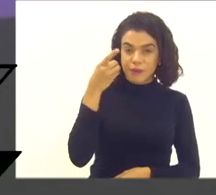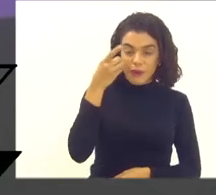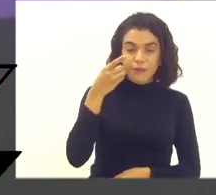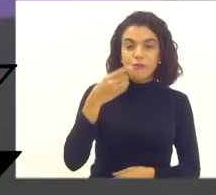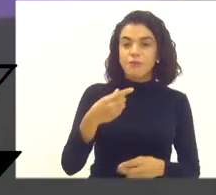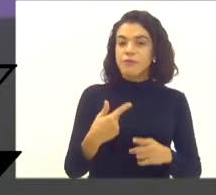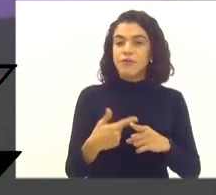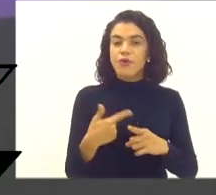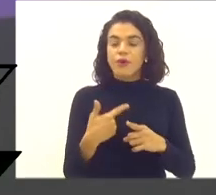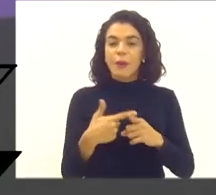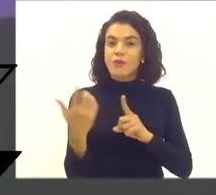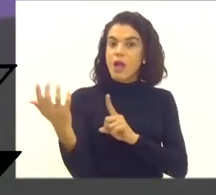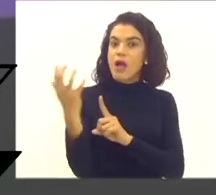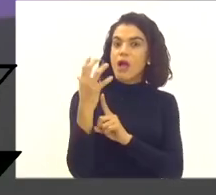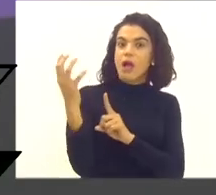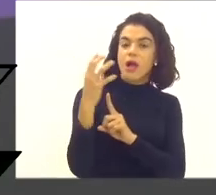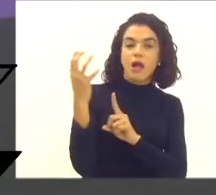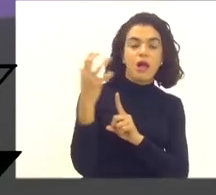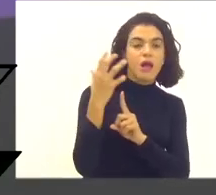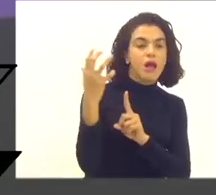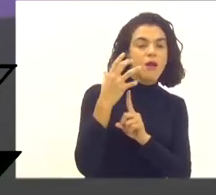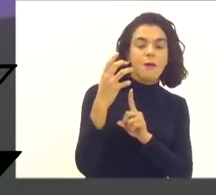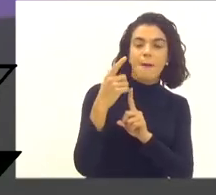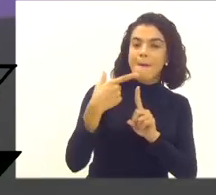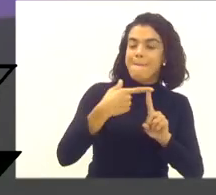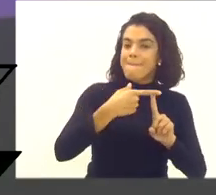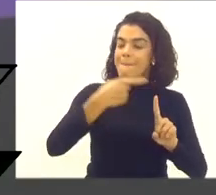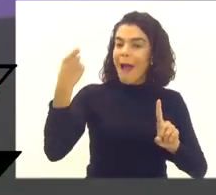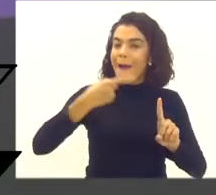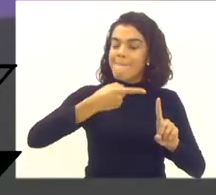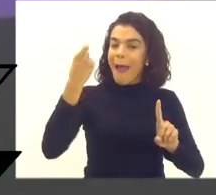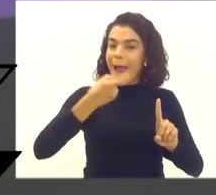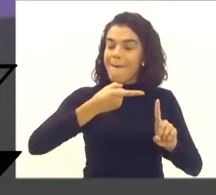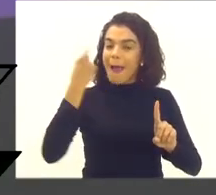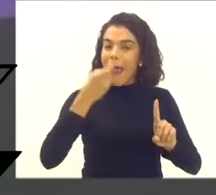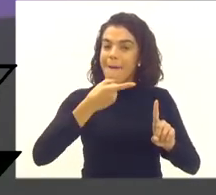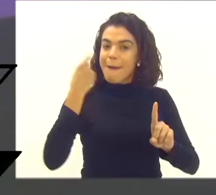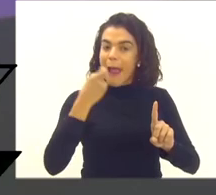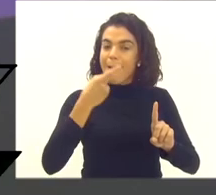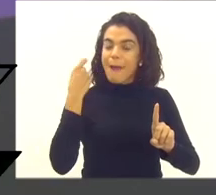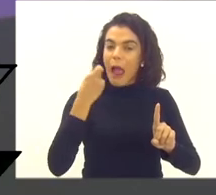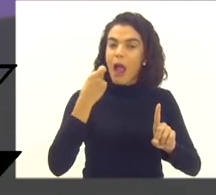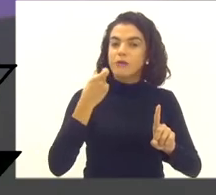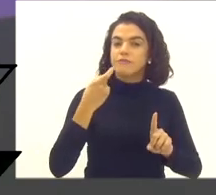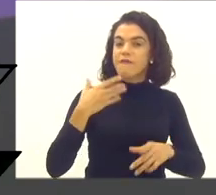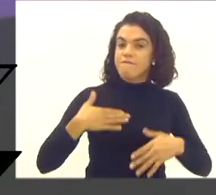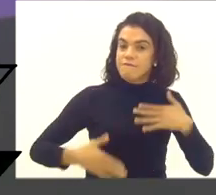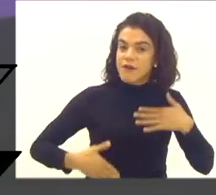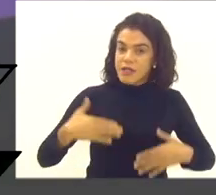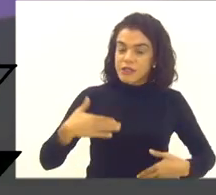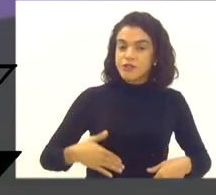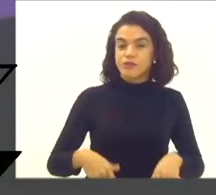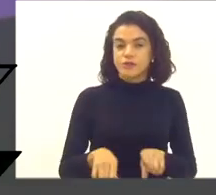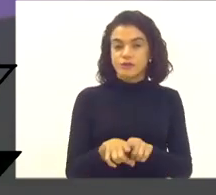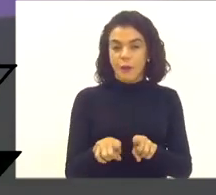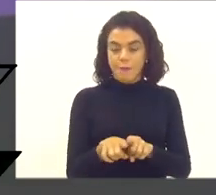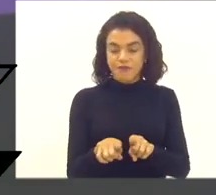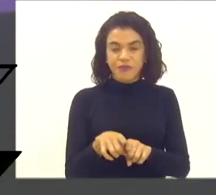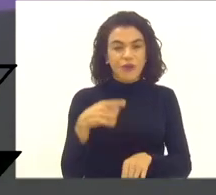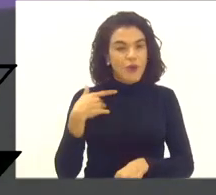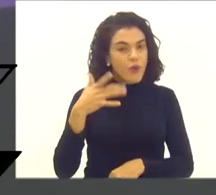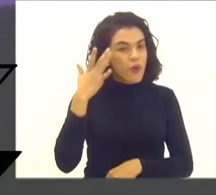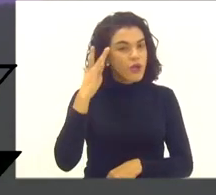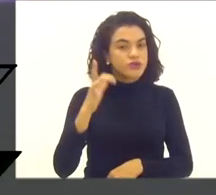porque ela sofreu muitos muitos ataques a inclusive ataques físicos a Manuela